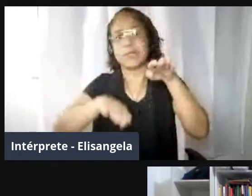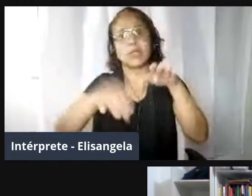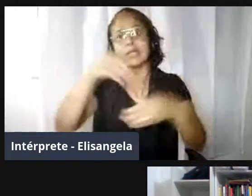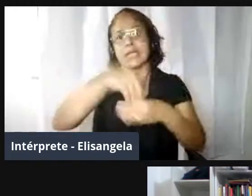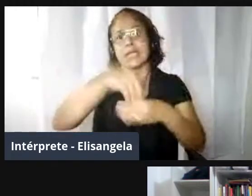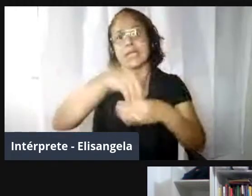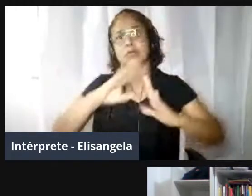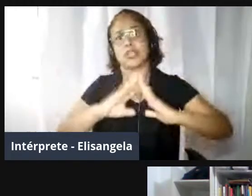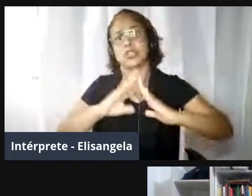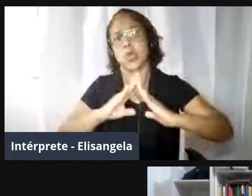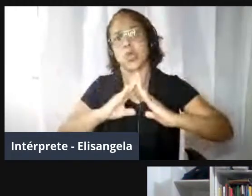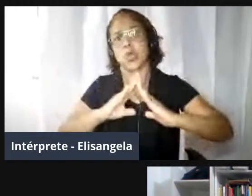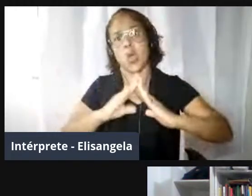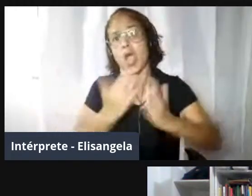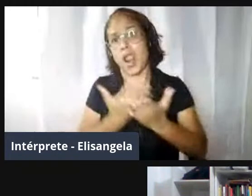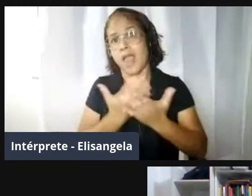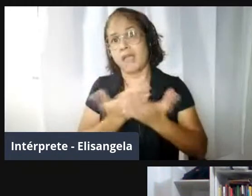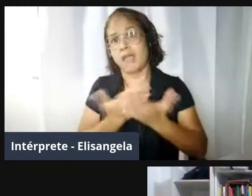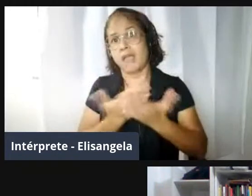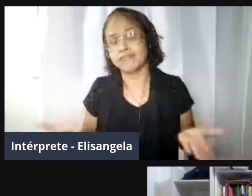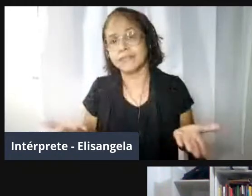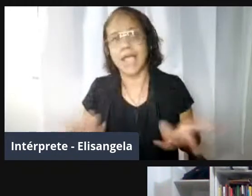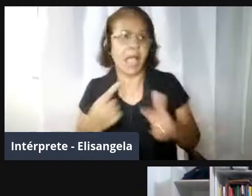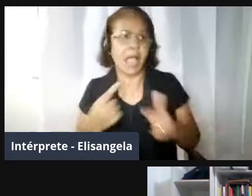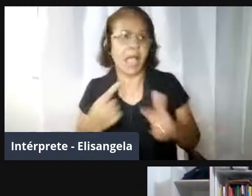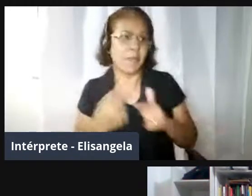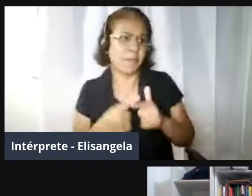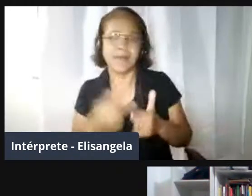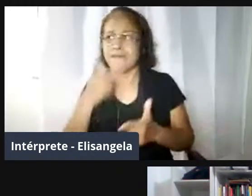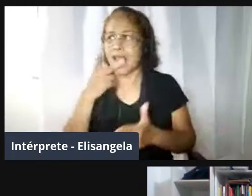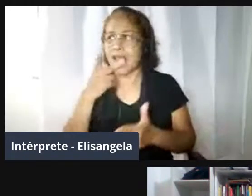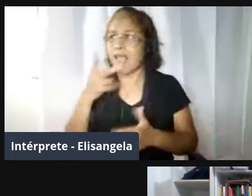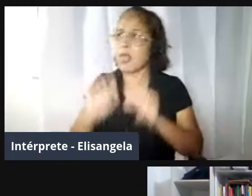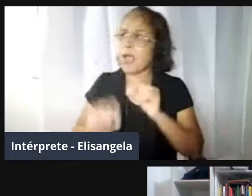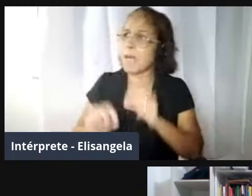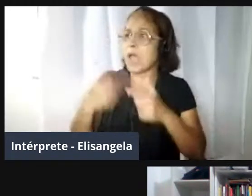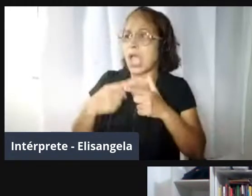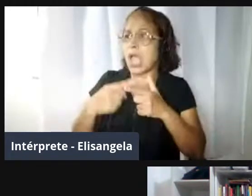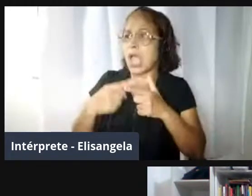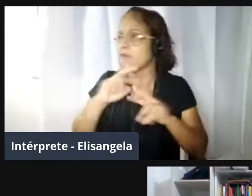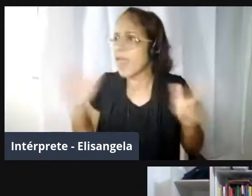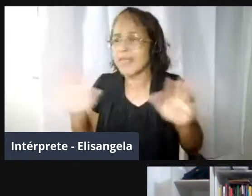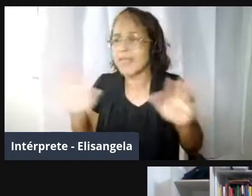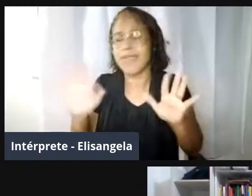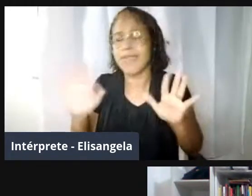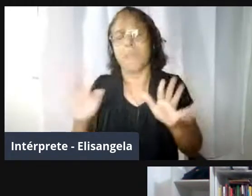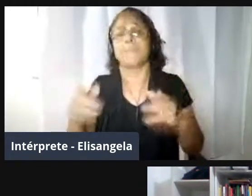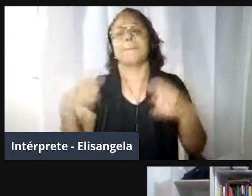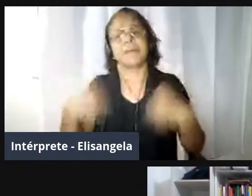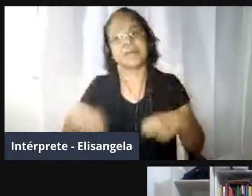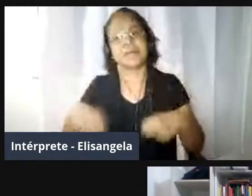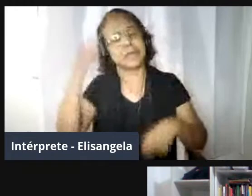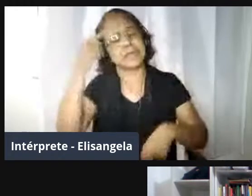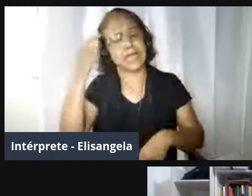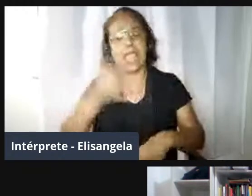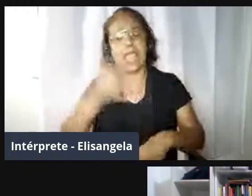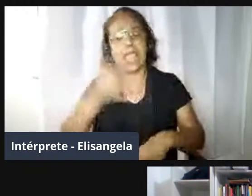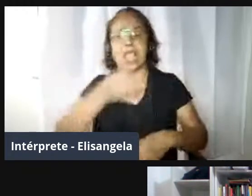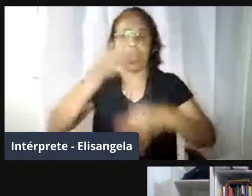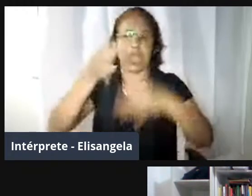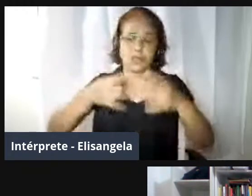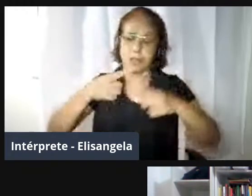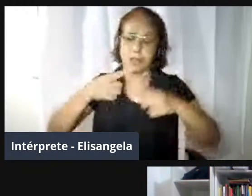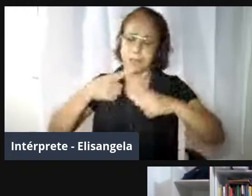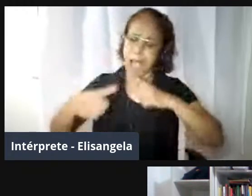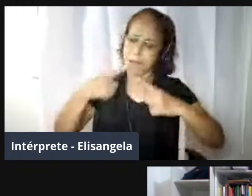isso? Quer dizer que não faz diferença? Não é isso, né? Não é isso. Eu só tenho que pensar assim, que a gente tem que fazer a crítica por outro lado, né? A gente tem que